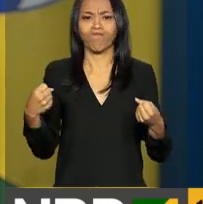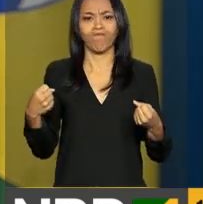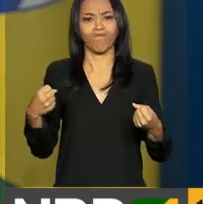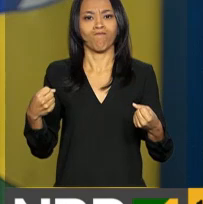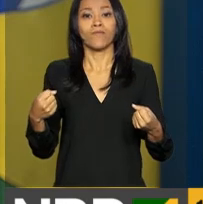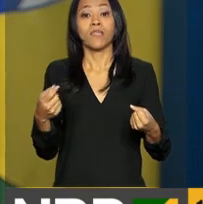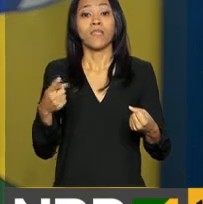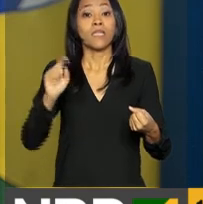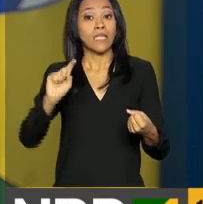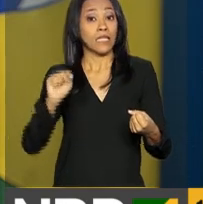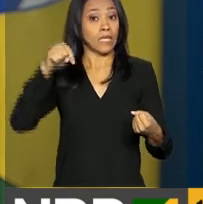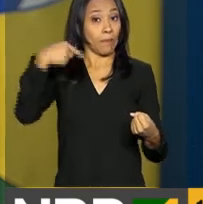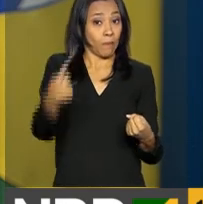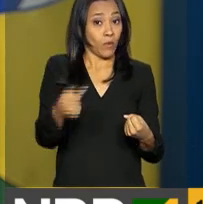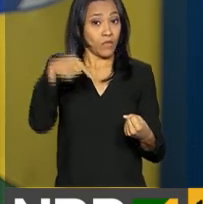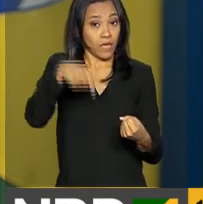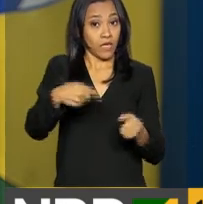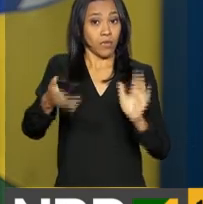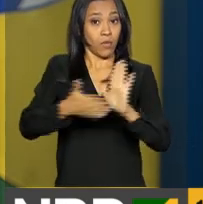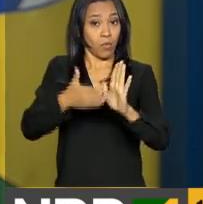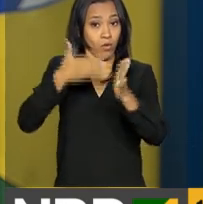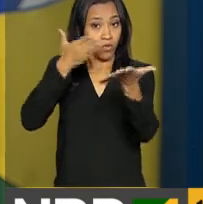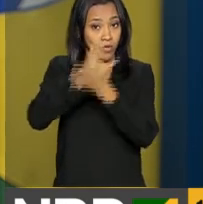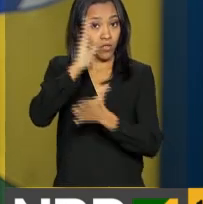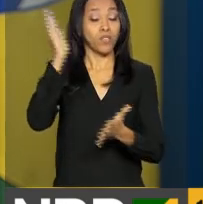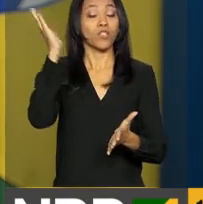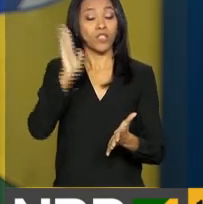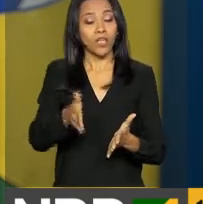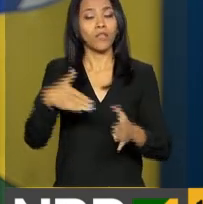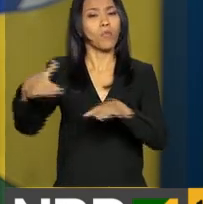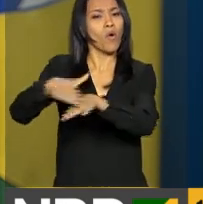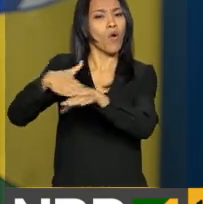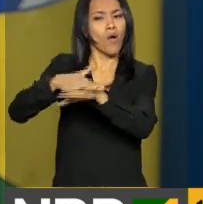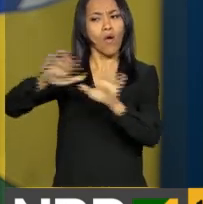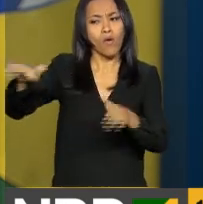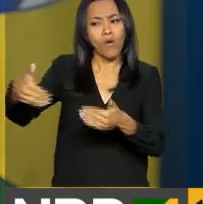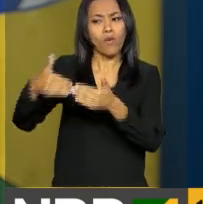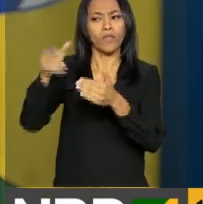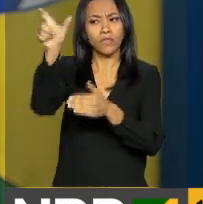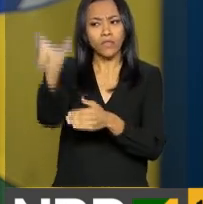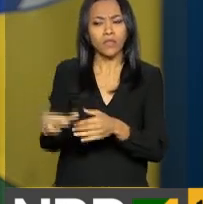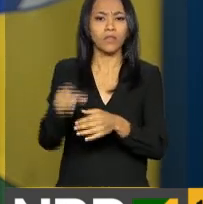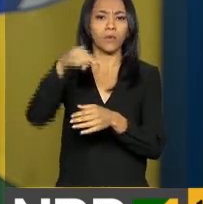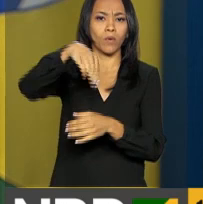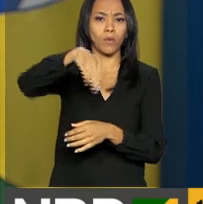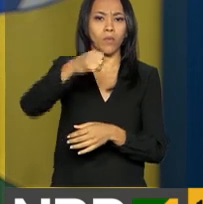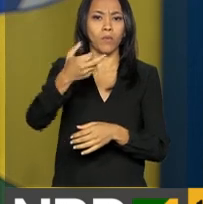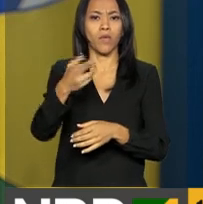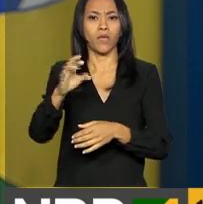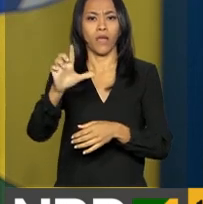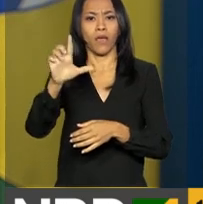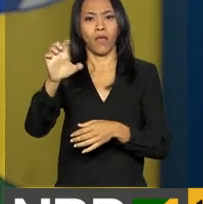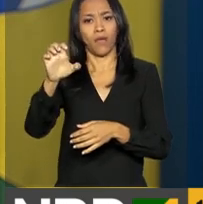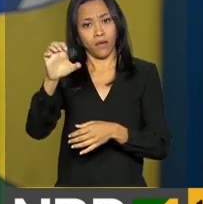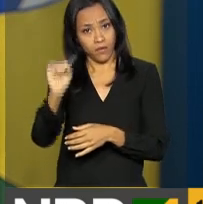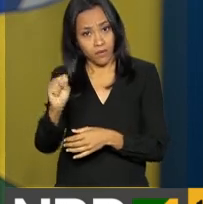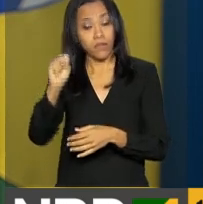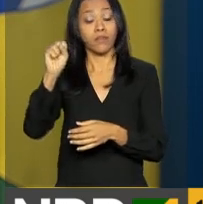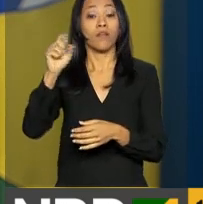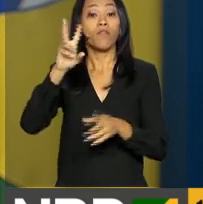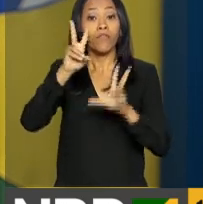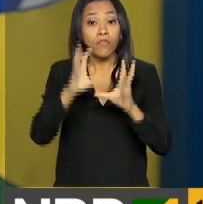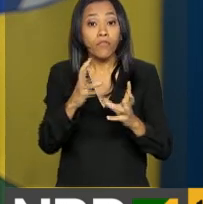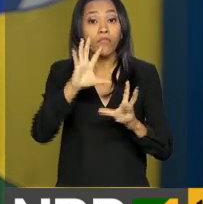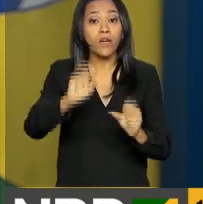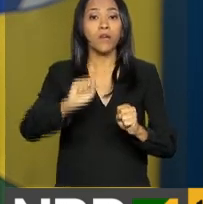que depois desta reforma, já estamos conversando com Meirelles, nós ainda faremos no país uma simplificação